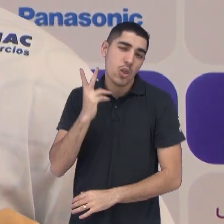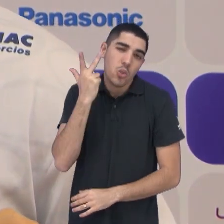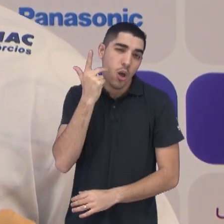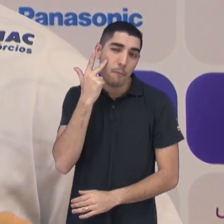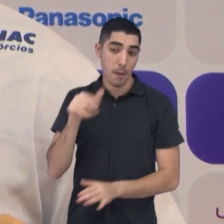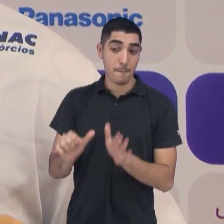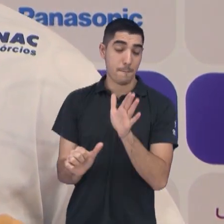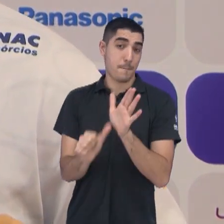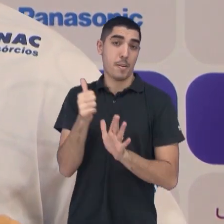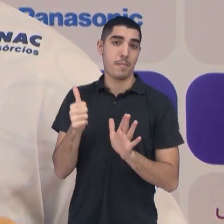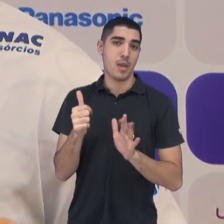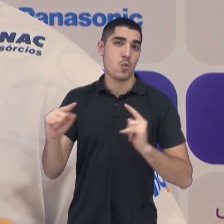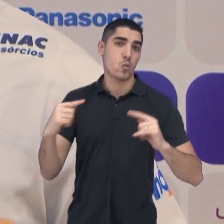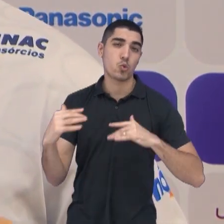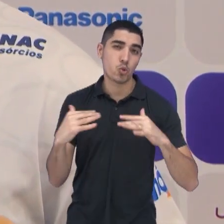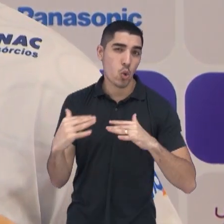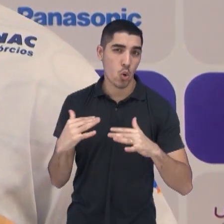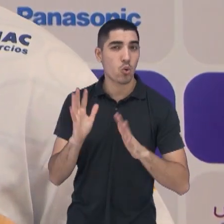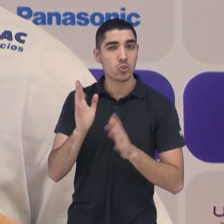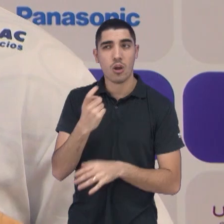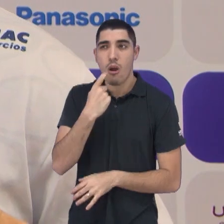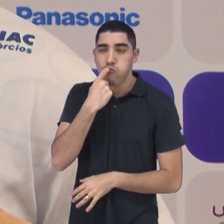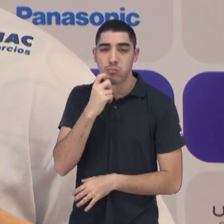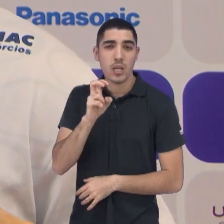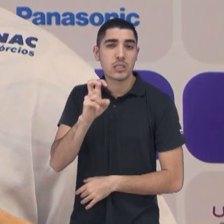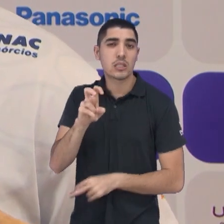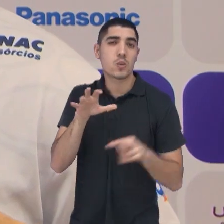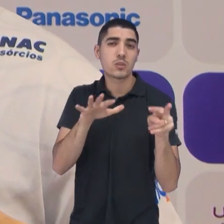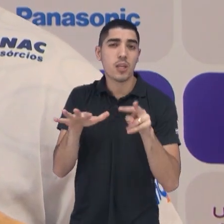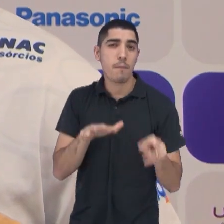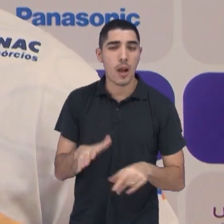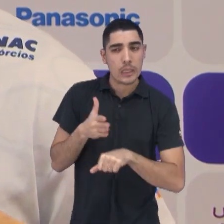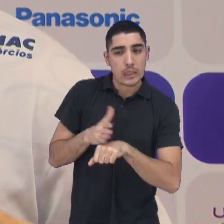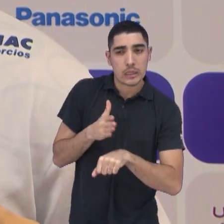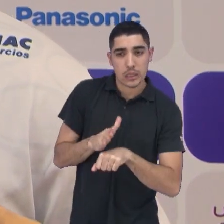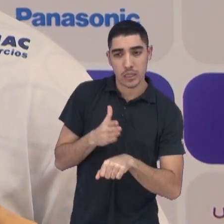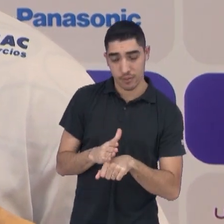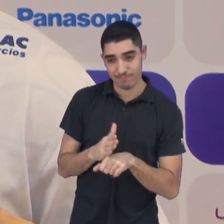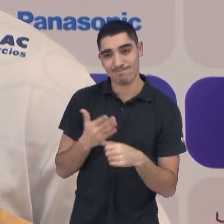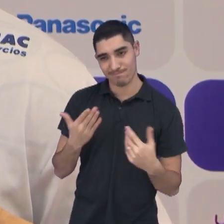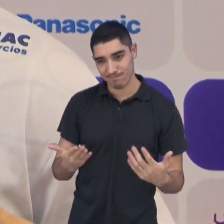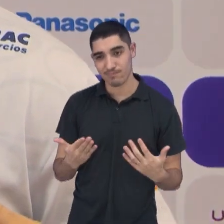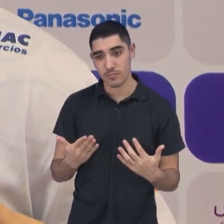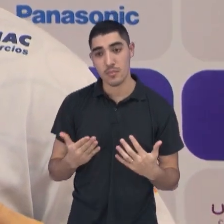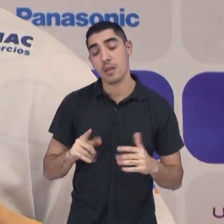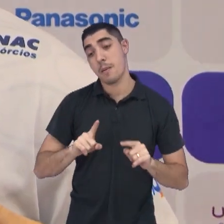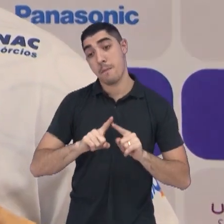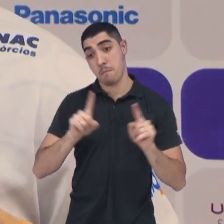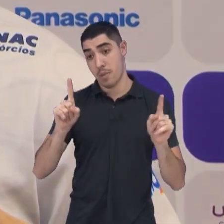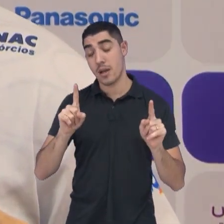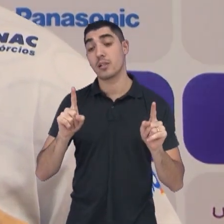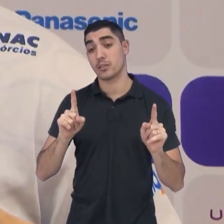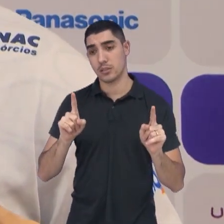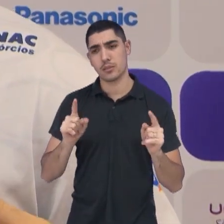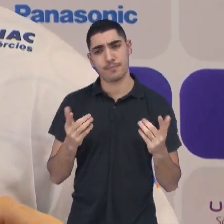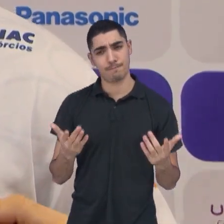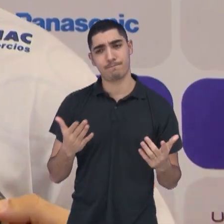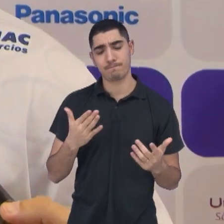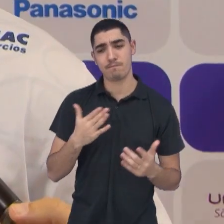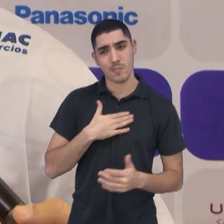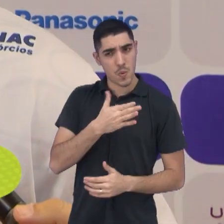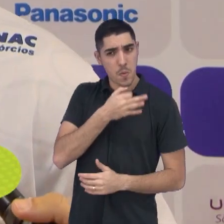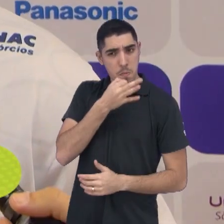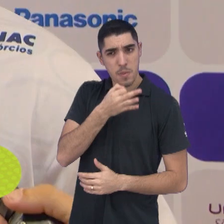está vivendo. Nós estamos aí há 5 semanas de trabalho, ainda com esse déficit em relação às equipes adversárias. Mas acho que os